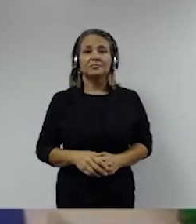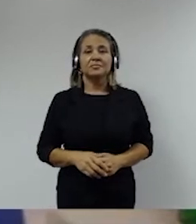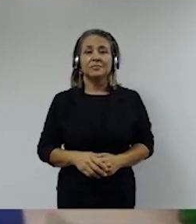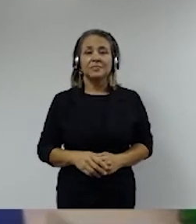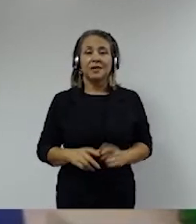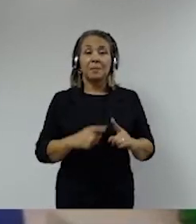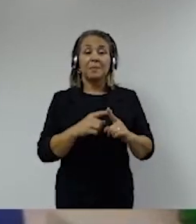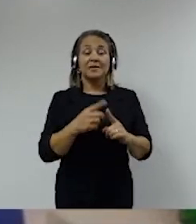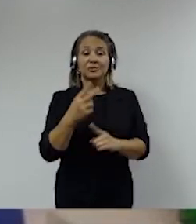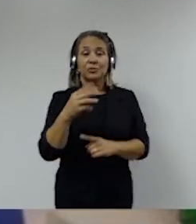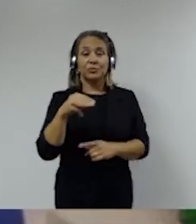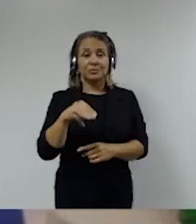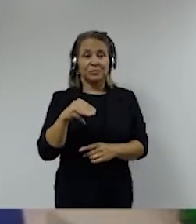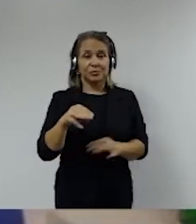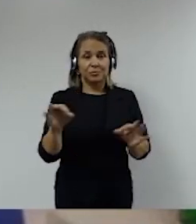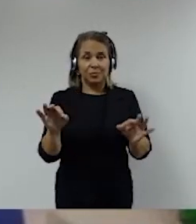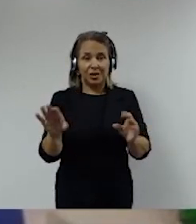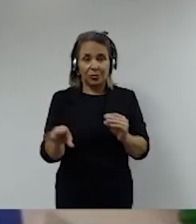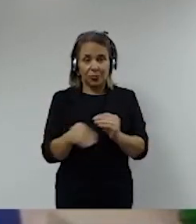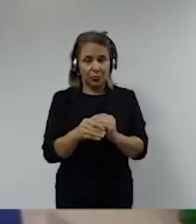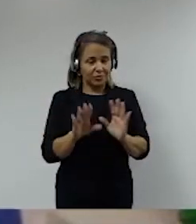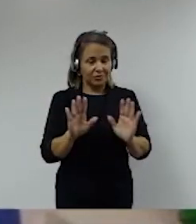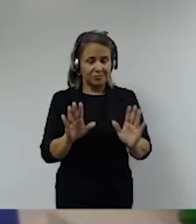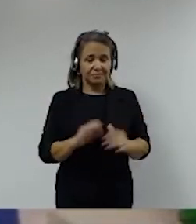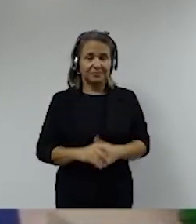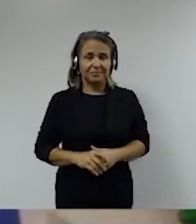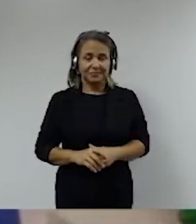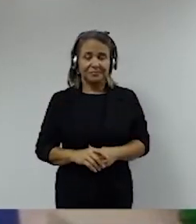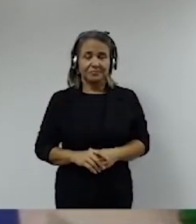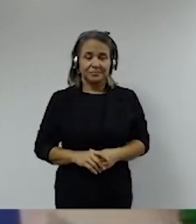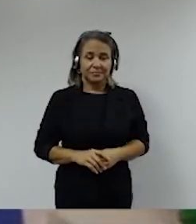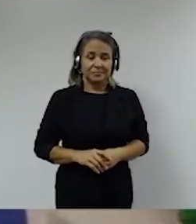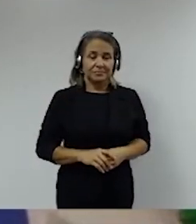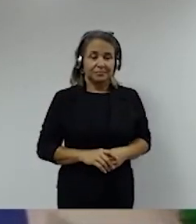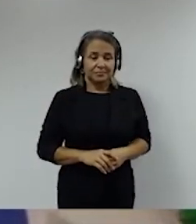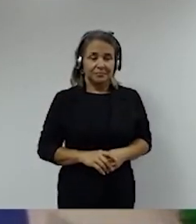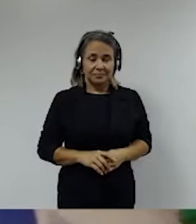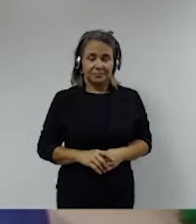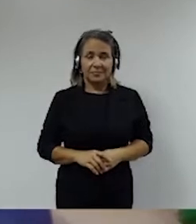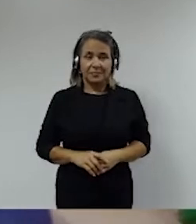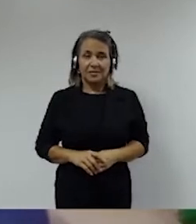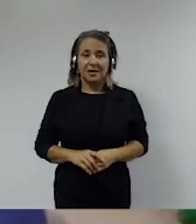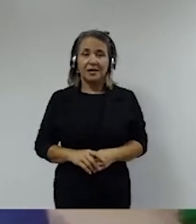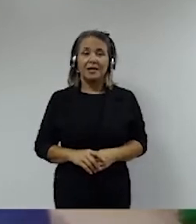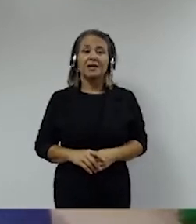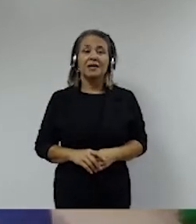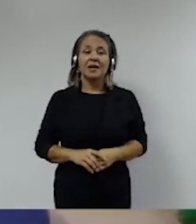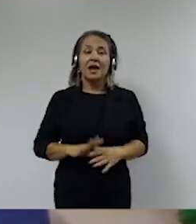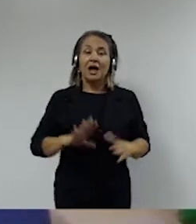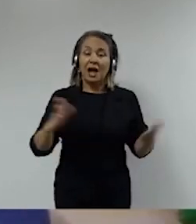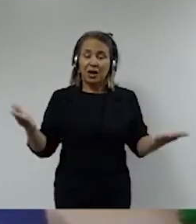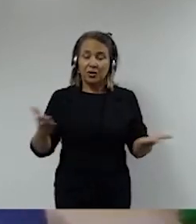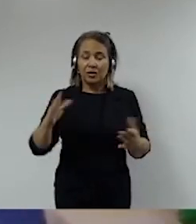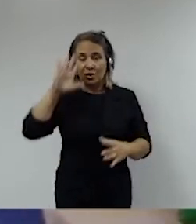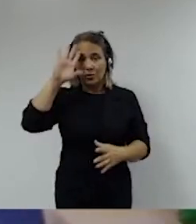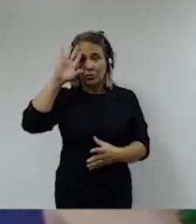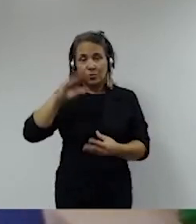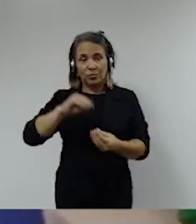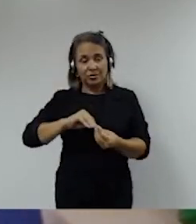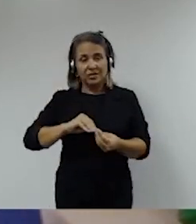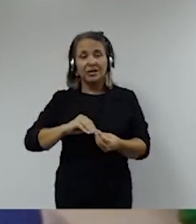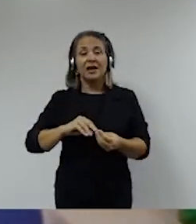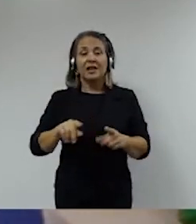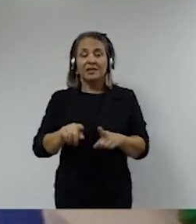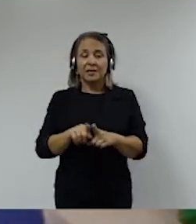2 minutos para concluir. Ok, estou finalizando já. Então, para concluir, com relação ao nosso tema